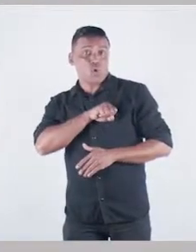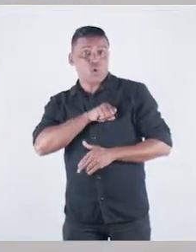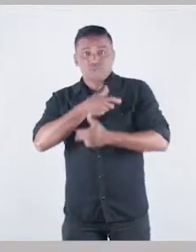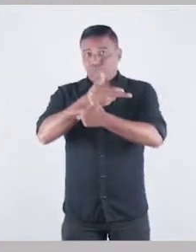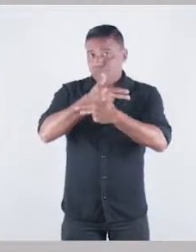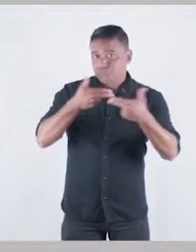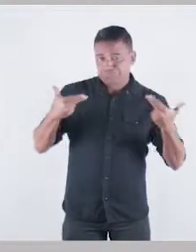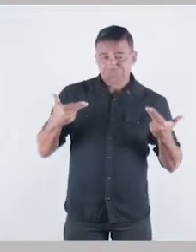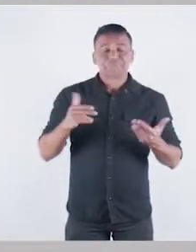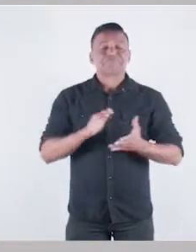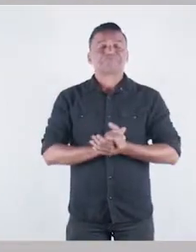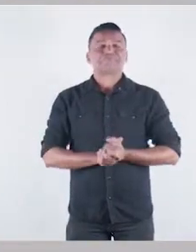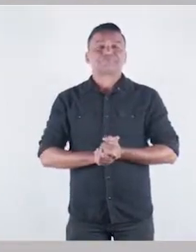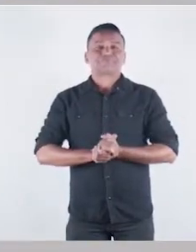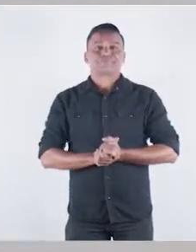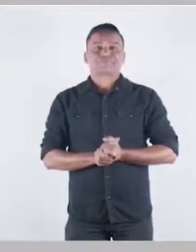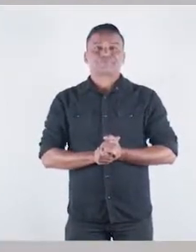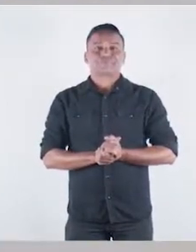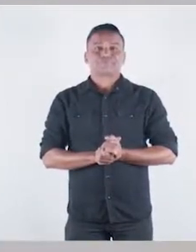né?